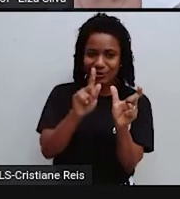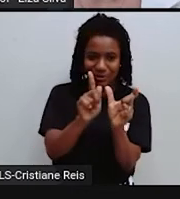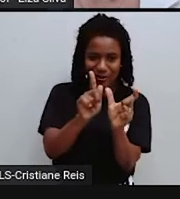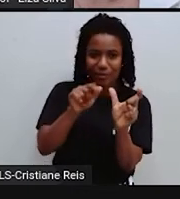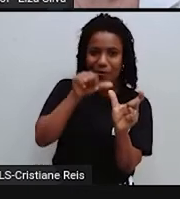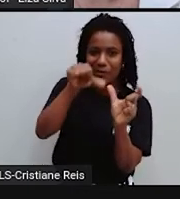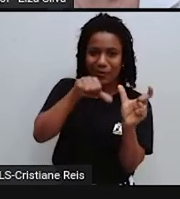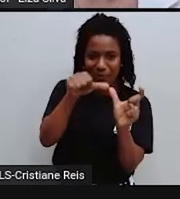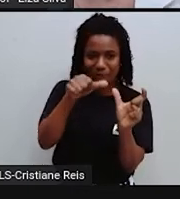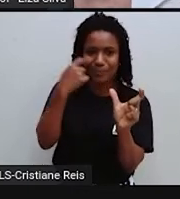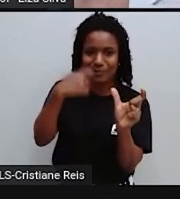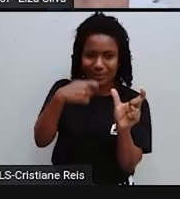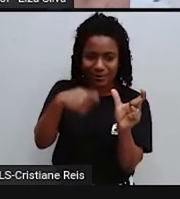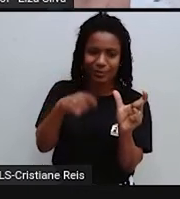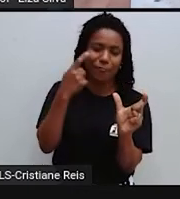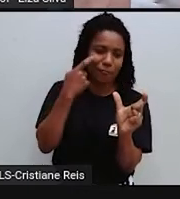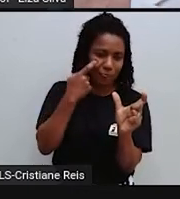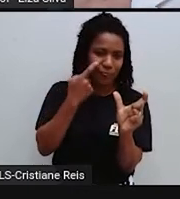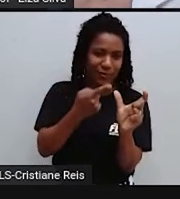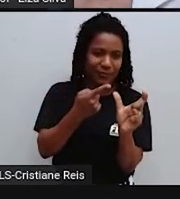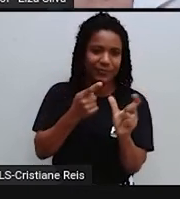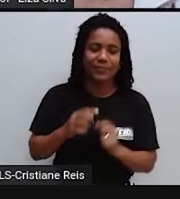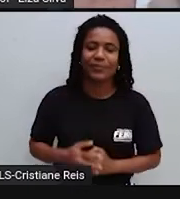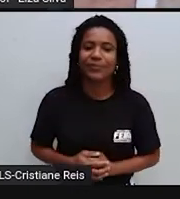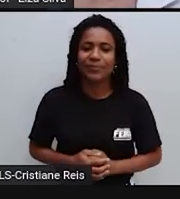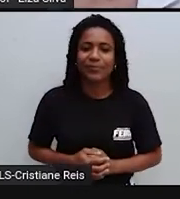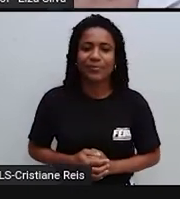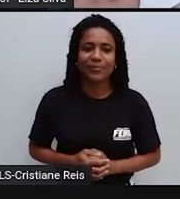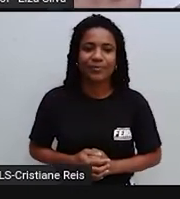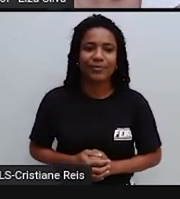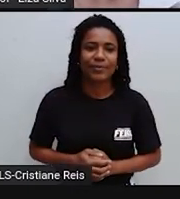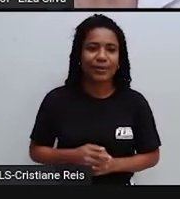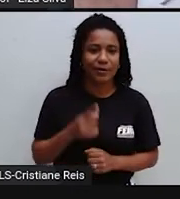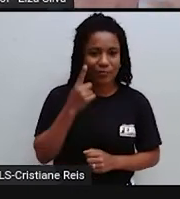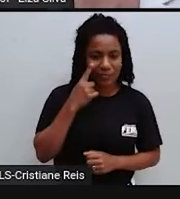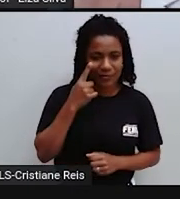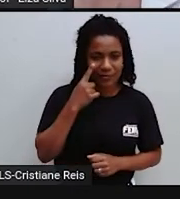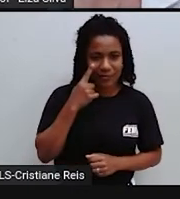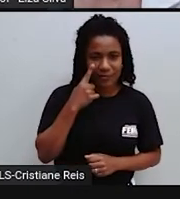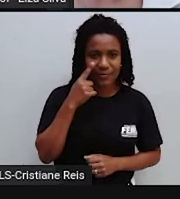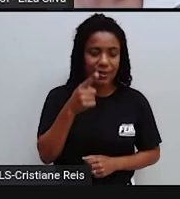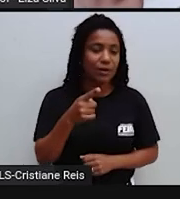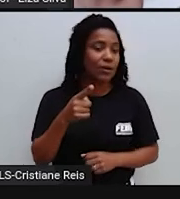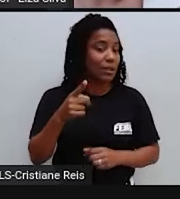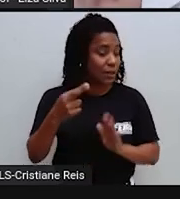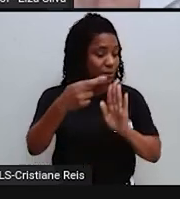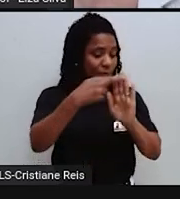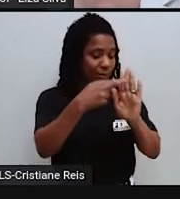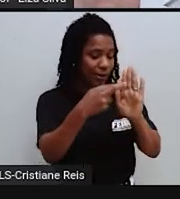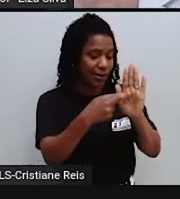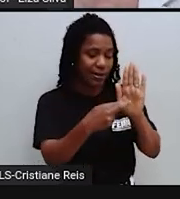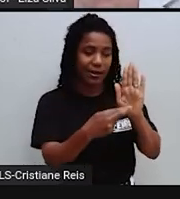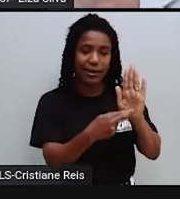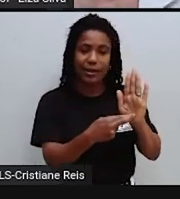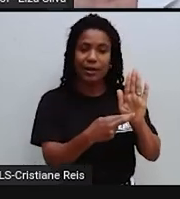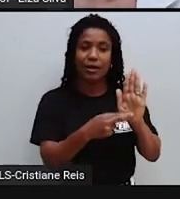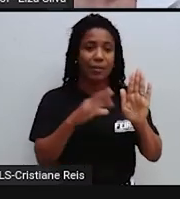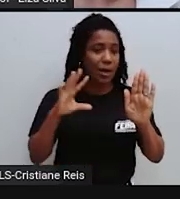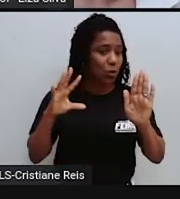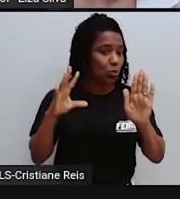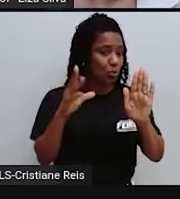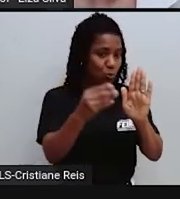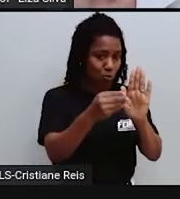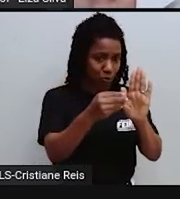pouquinho sobre isto? Primeiro, nós temos a basic rule, ou seja, a regra geral. De um modo geral, o que é que a